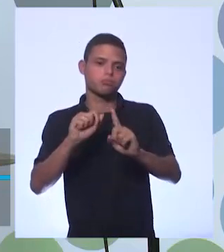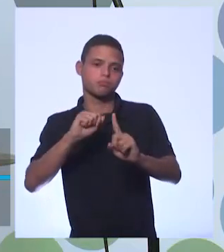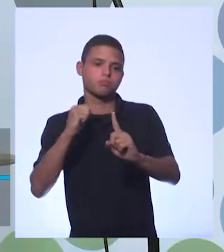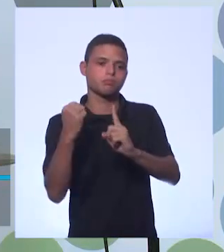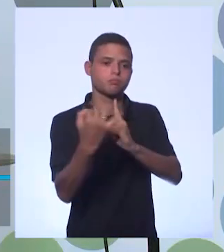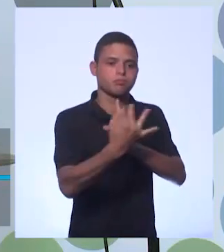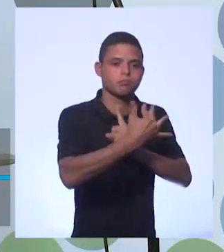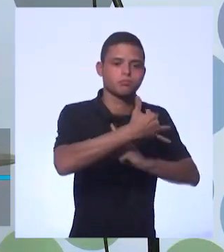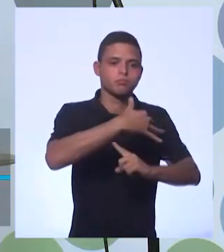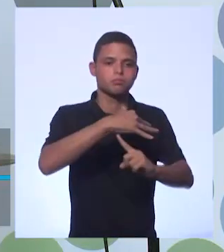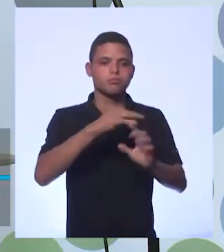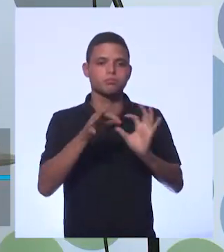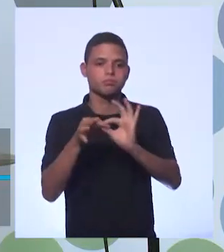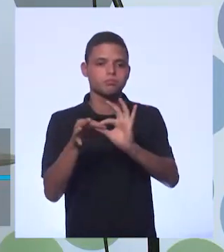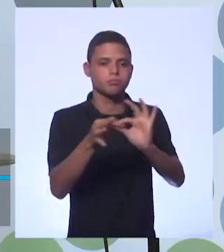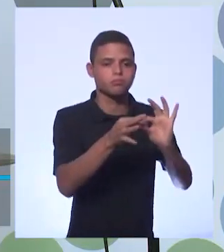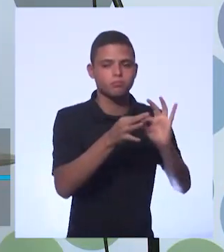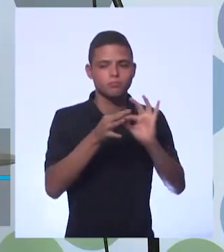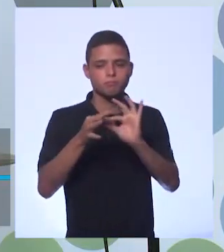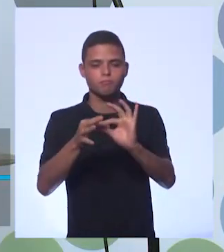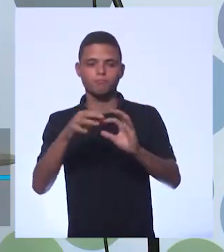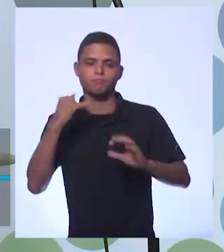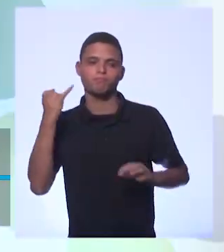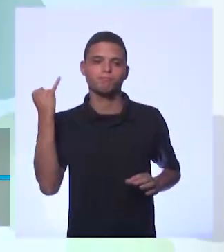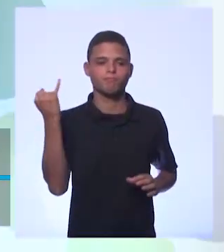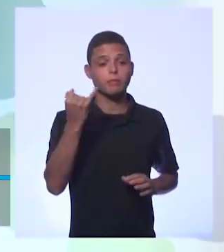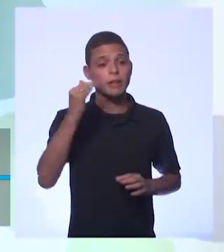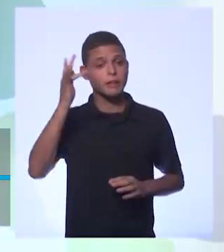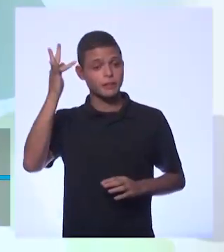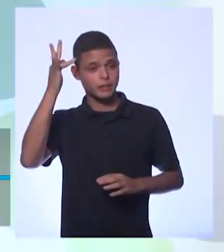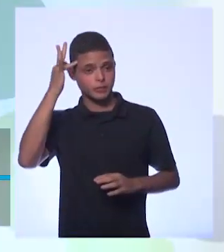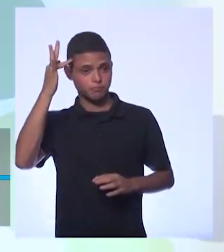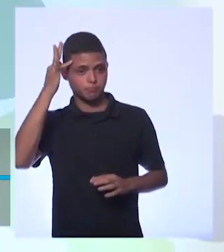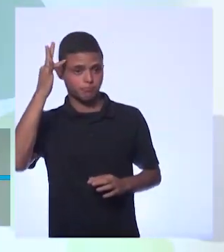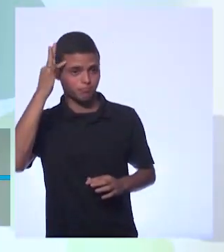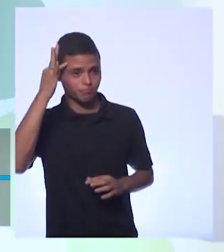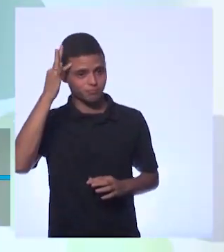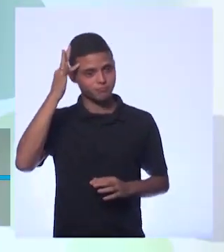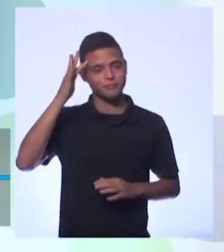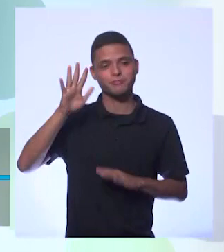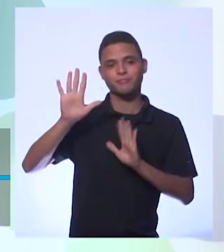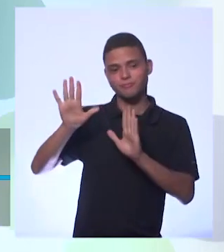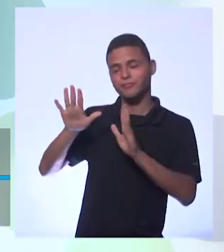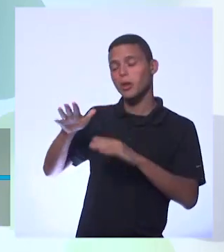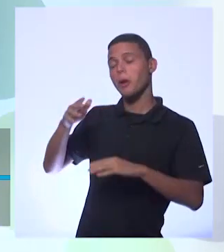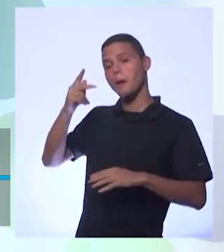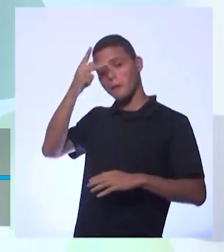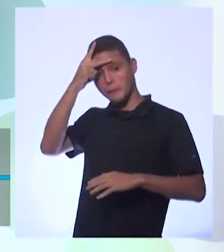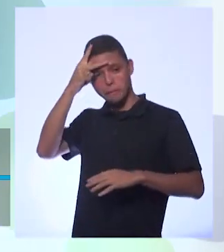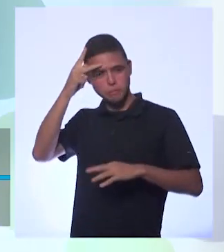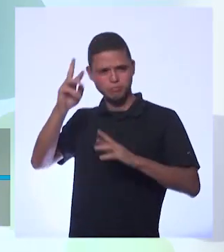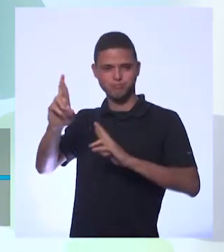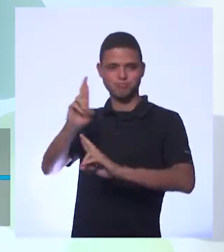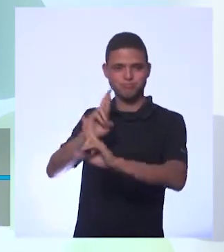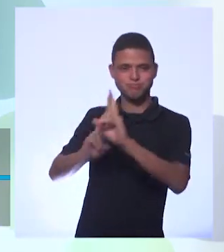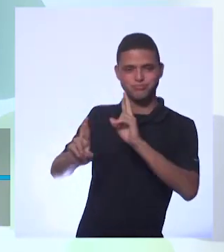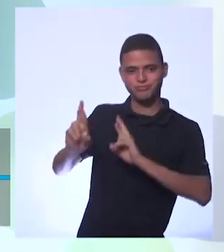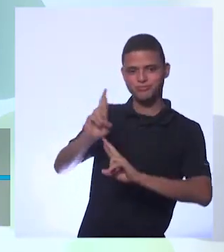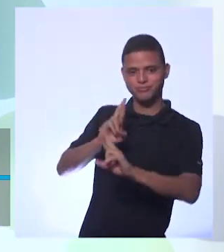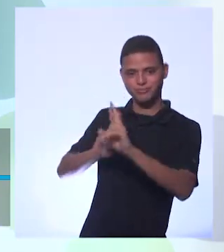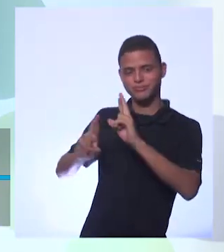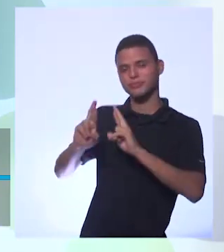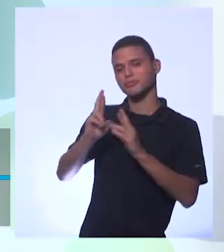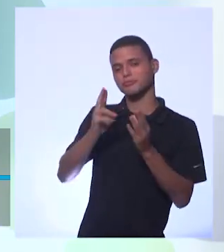que esse é um sentido bem importante. Ti, olha, o pessoal curtiu muito. A gente está recebendo aqui no chat. Sucesso. Sensacional.